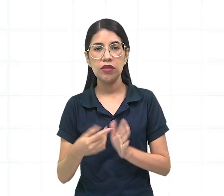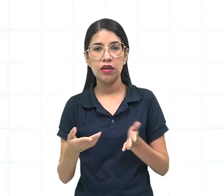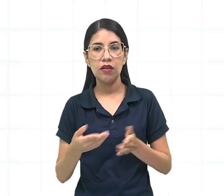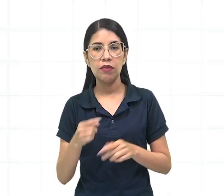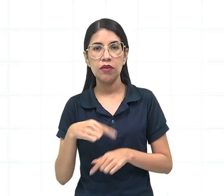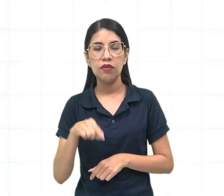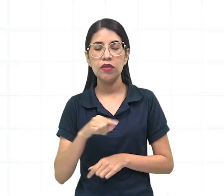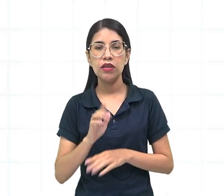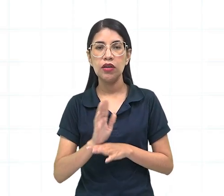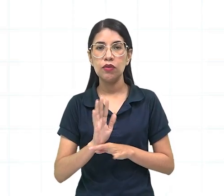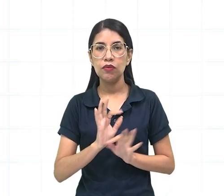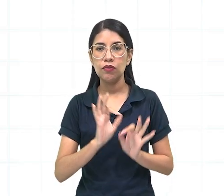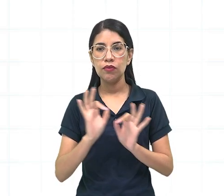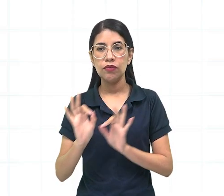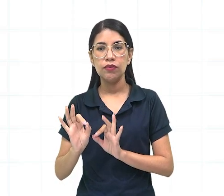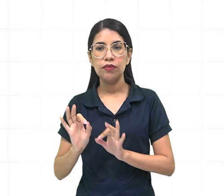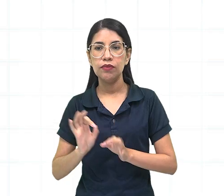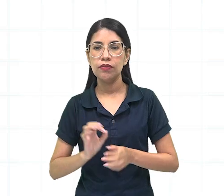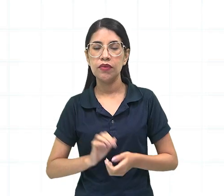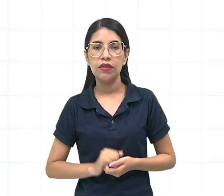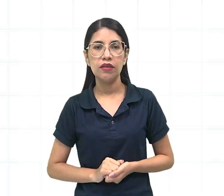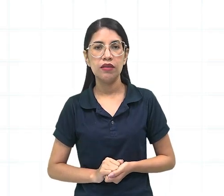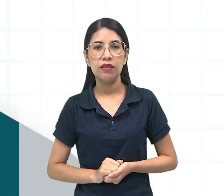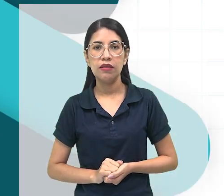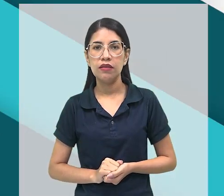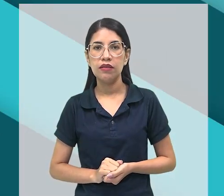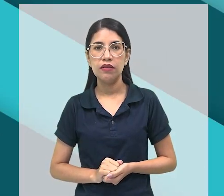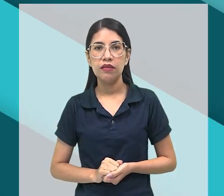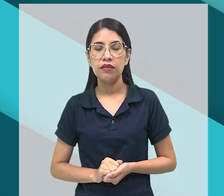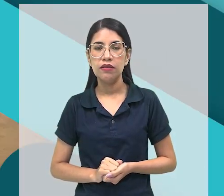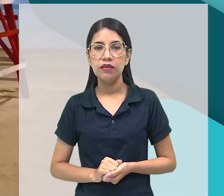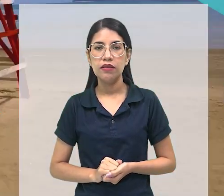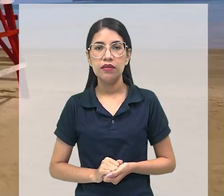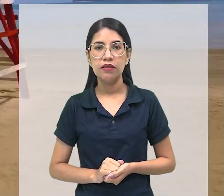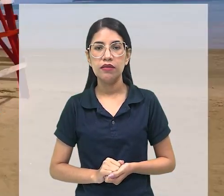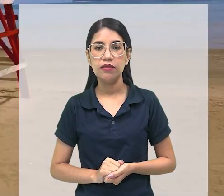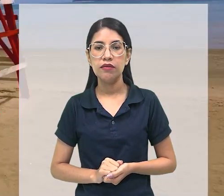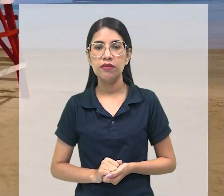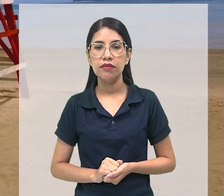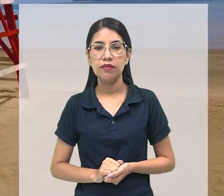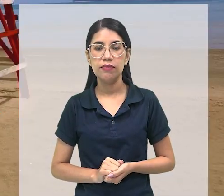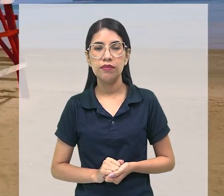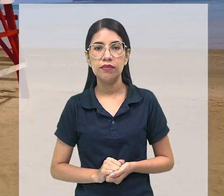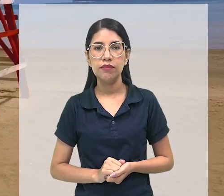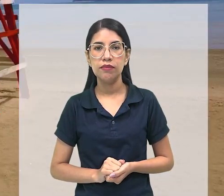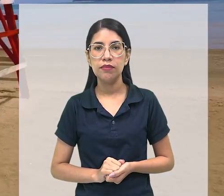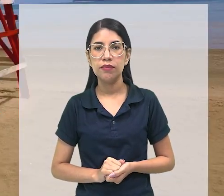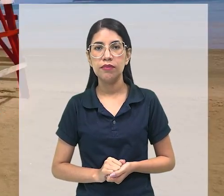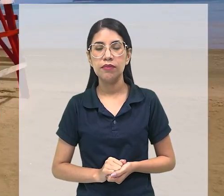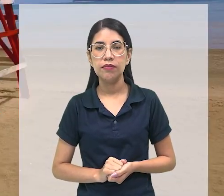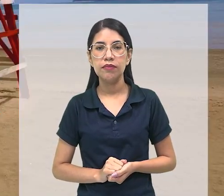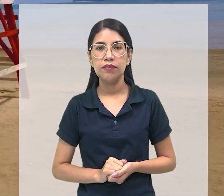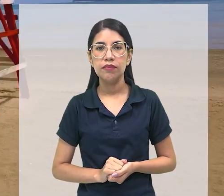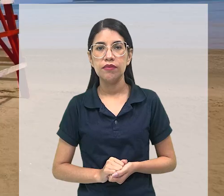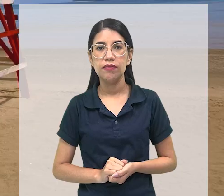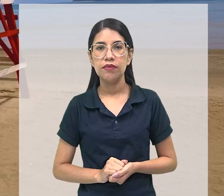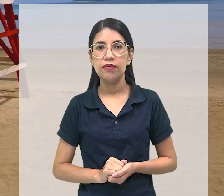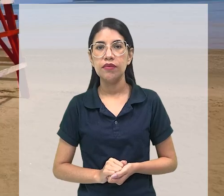vocês aqui nesse vídeo. Observem aí. O que fazer em caso de salvamento